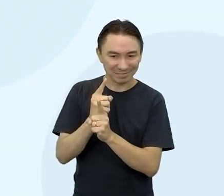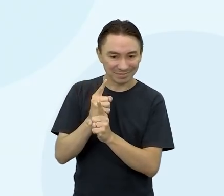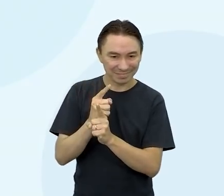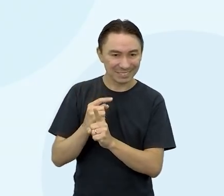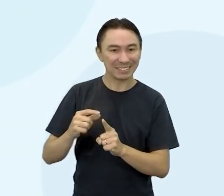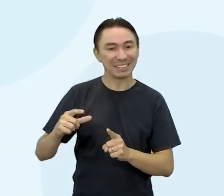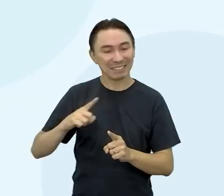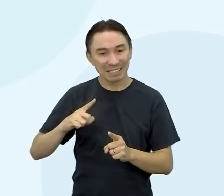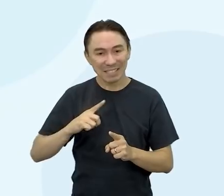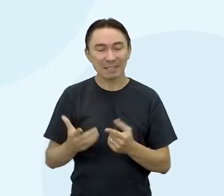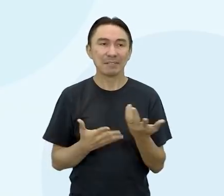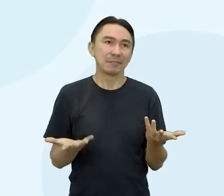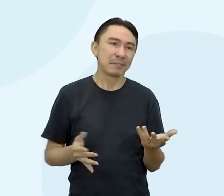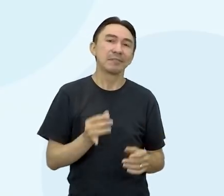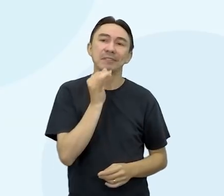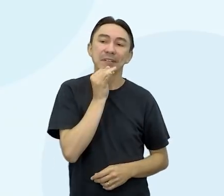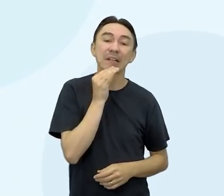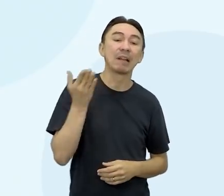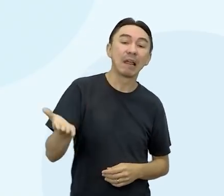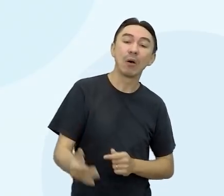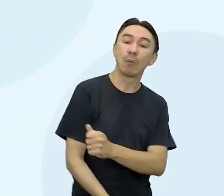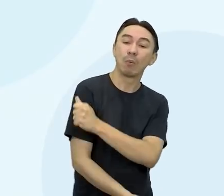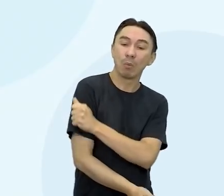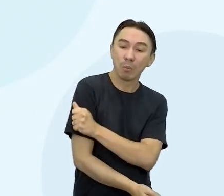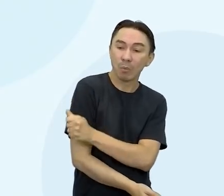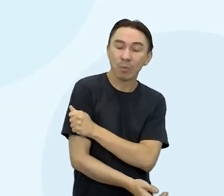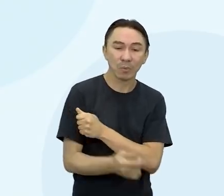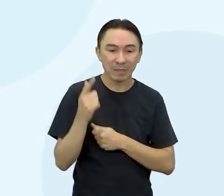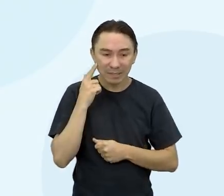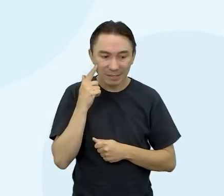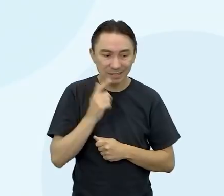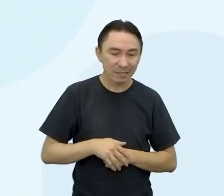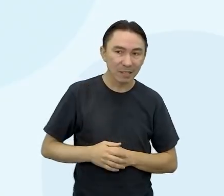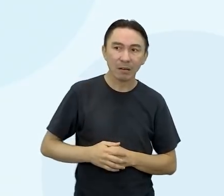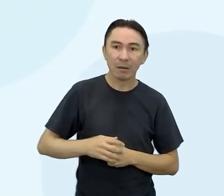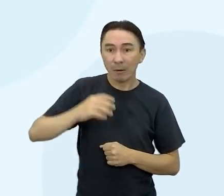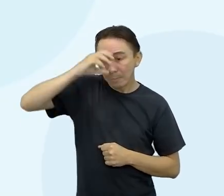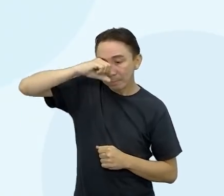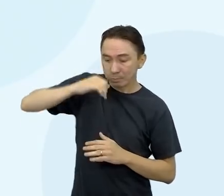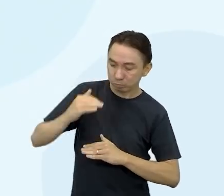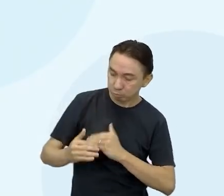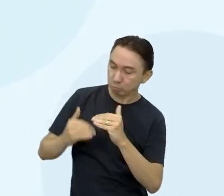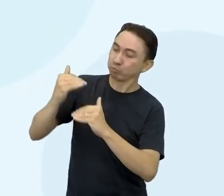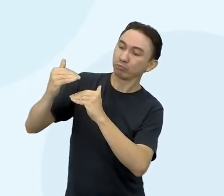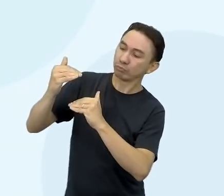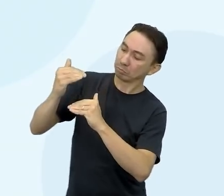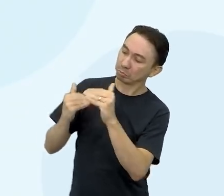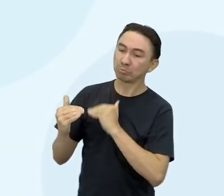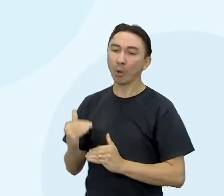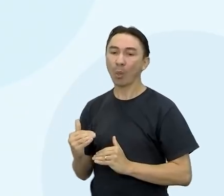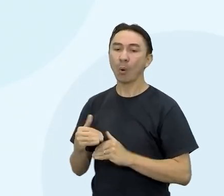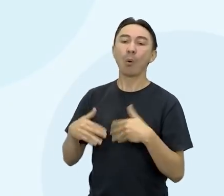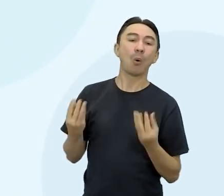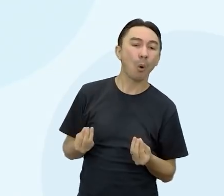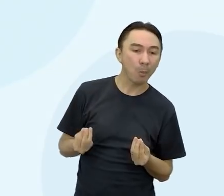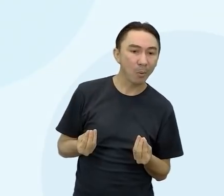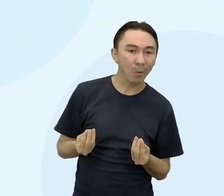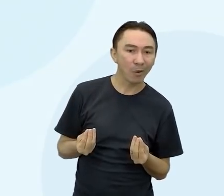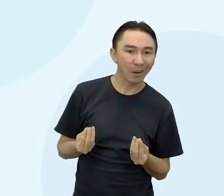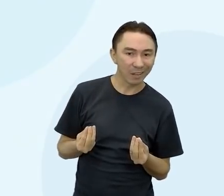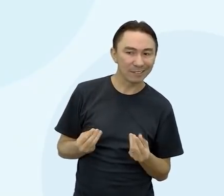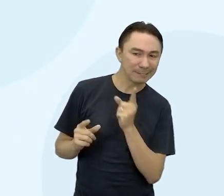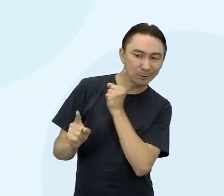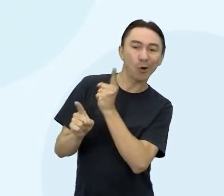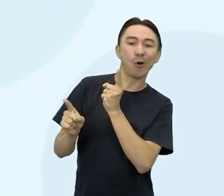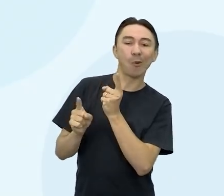que ponto os nossos estudantes estão em relação aí ao ensino e aprendizagem do nosso componente. A gente tem 2 caminhos, como a gente vê